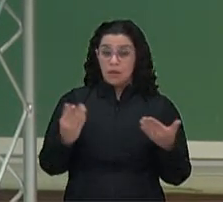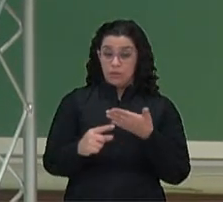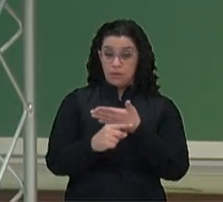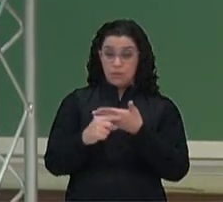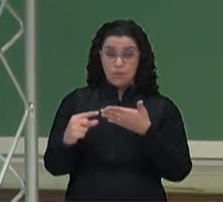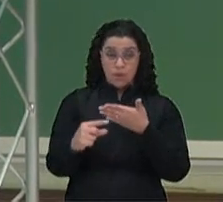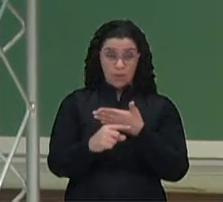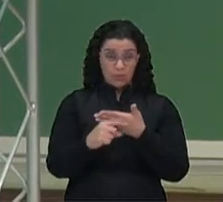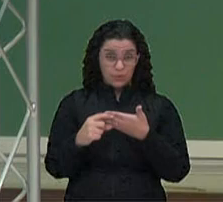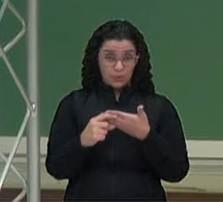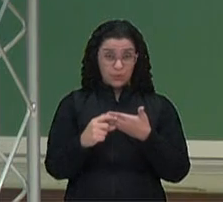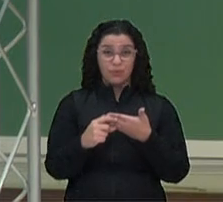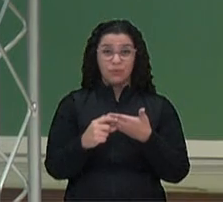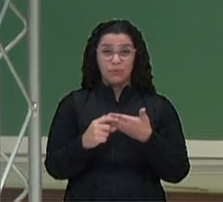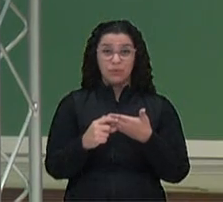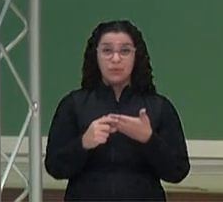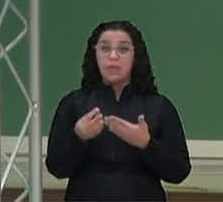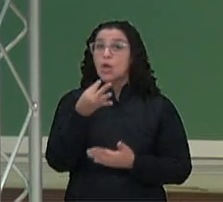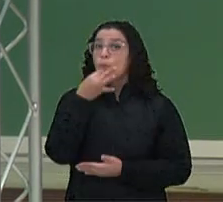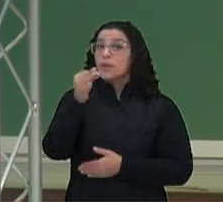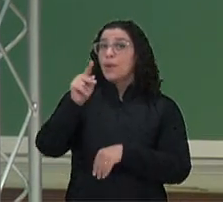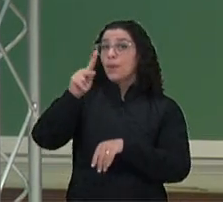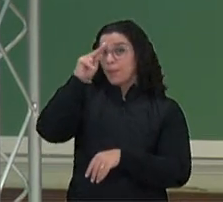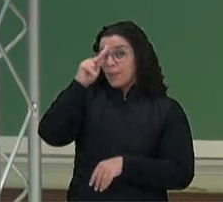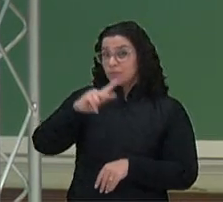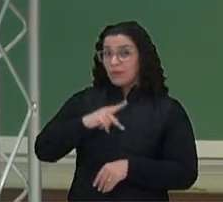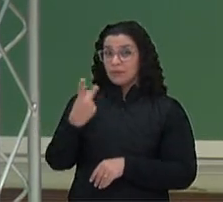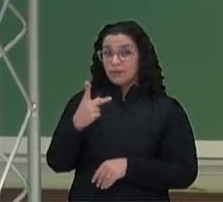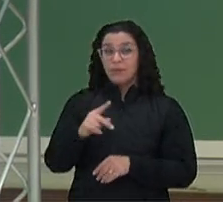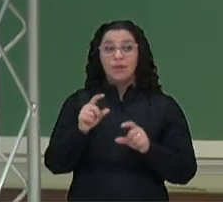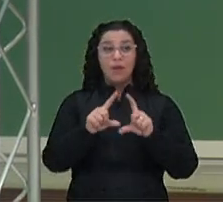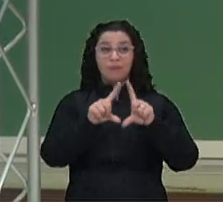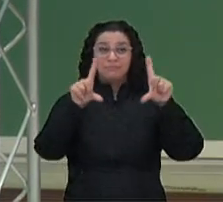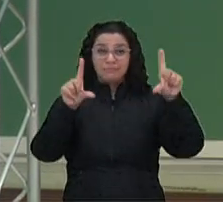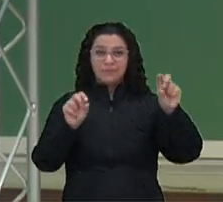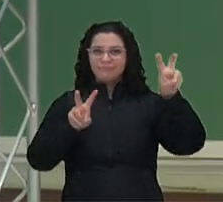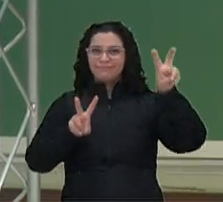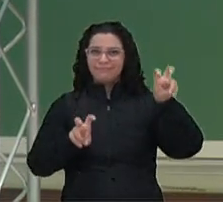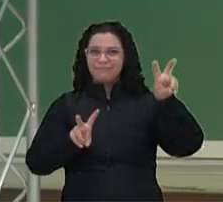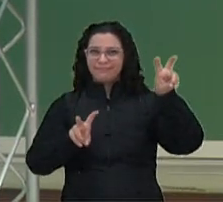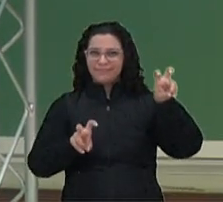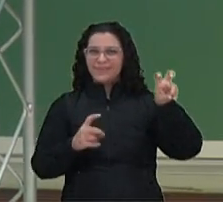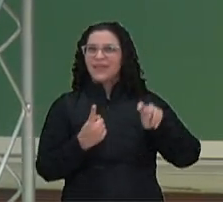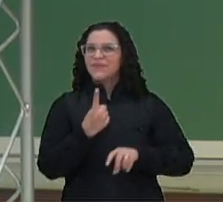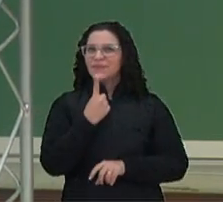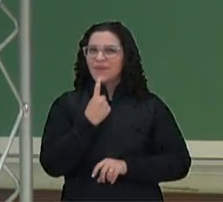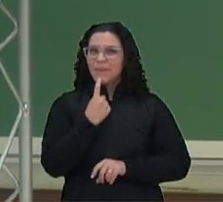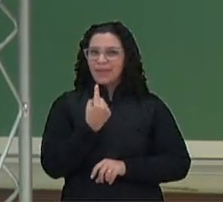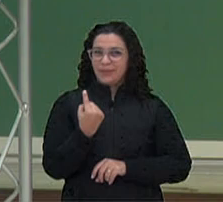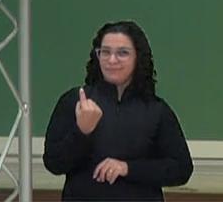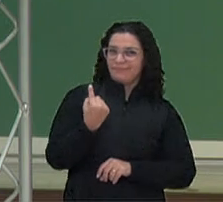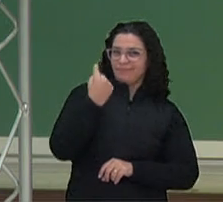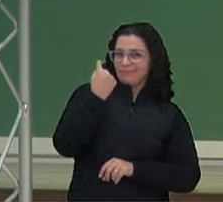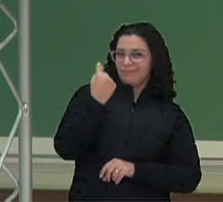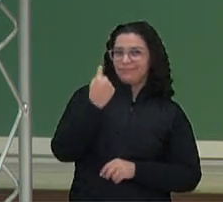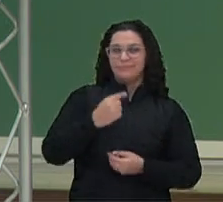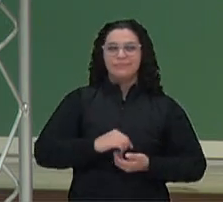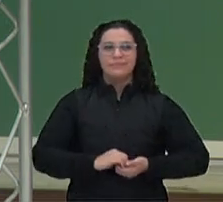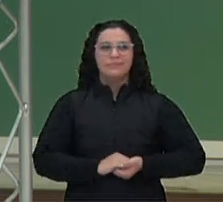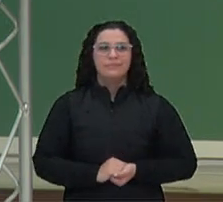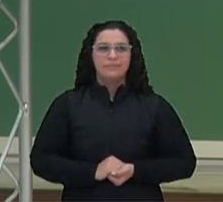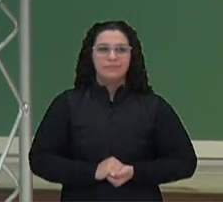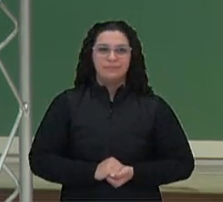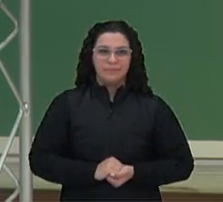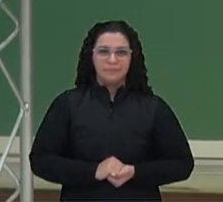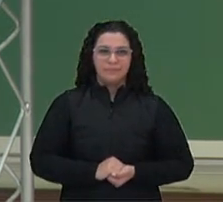dá uma opinião é essa daqui, ó. It must be really hard to think of strategies on a board game after being